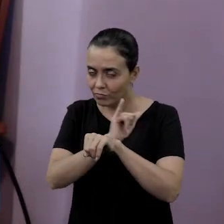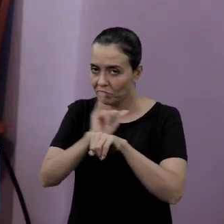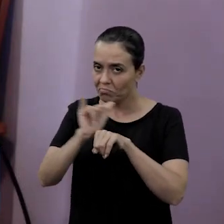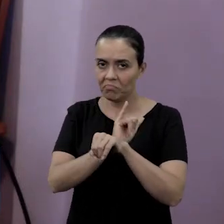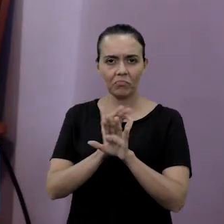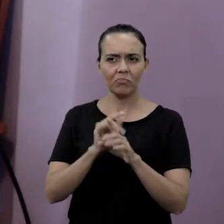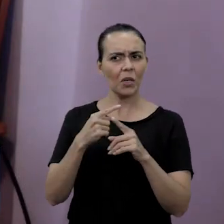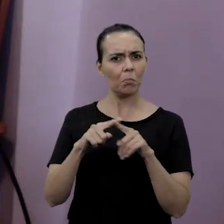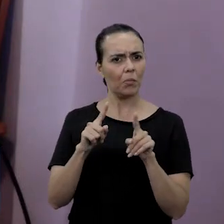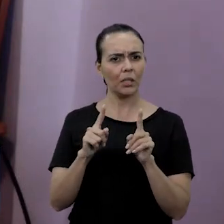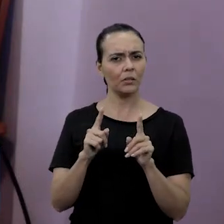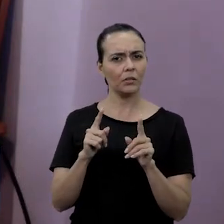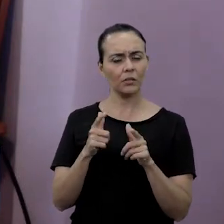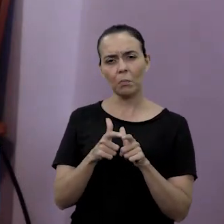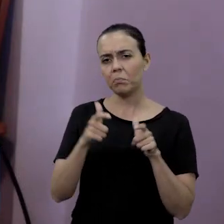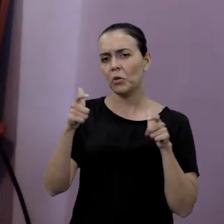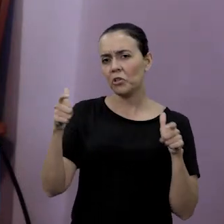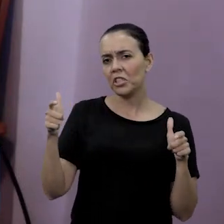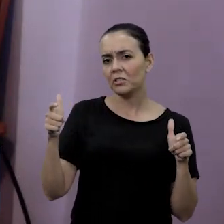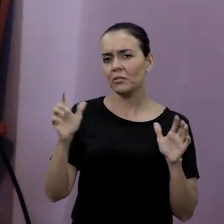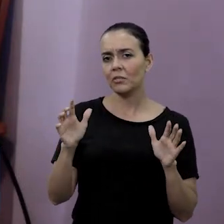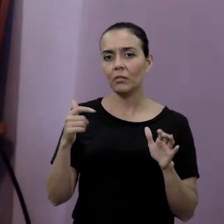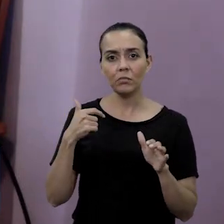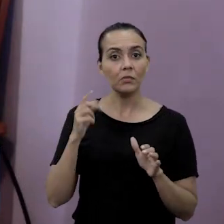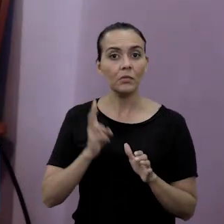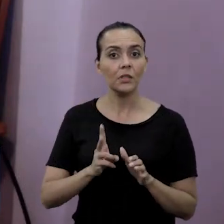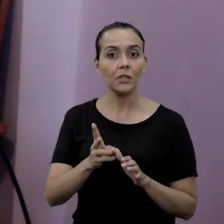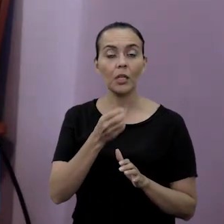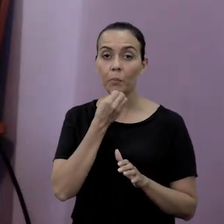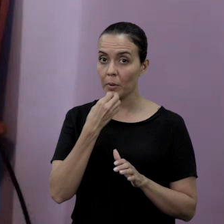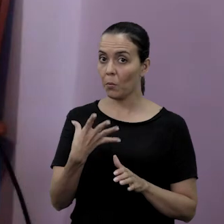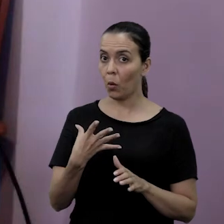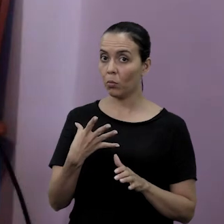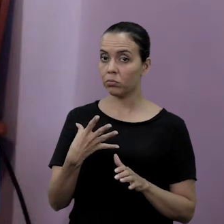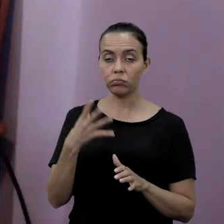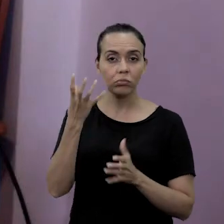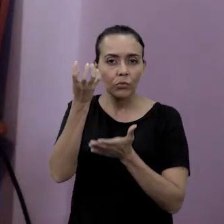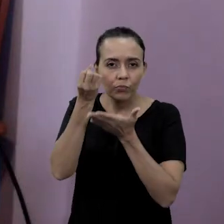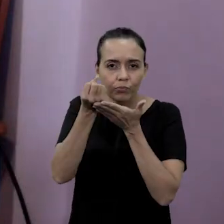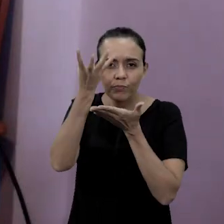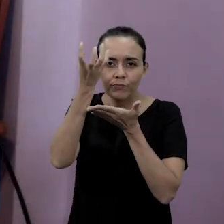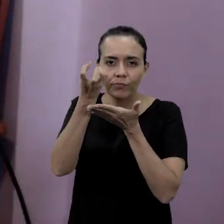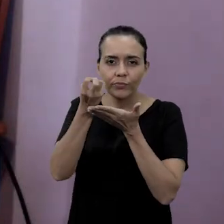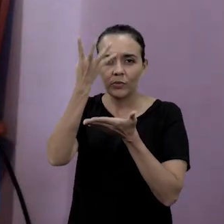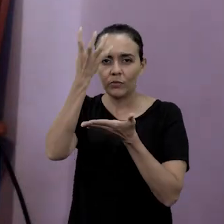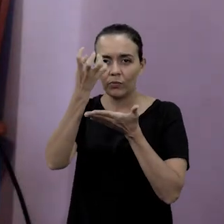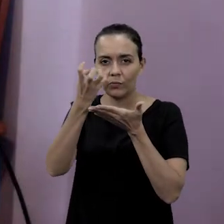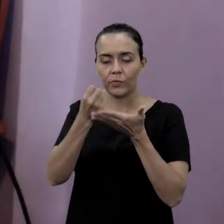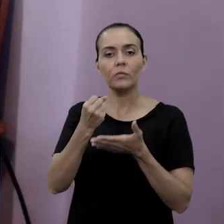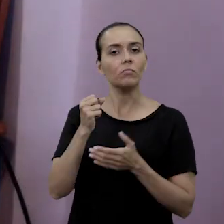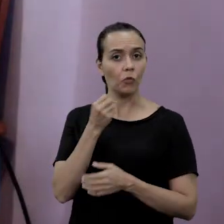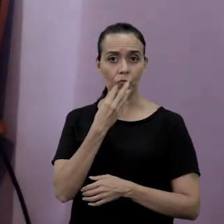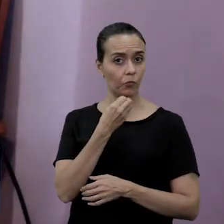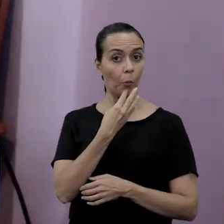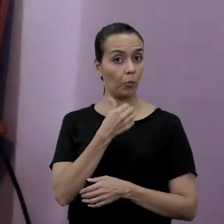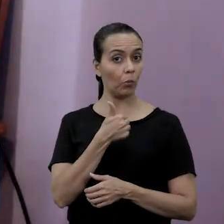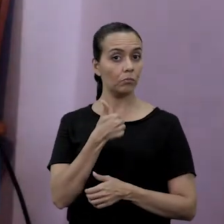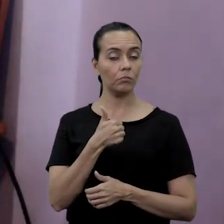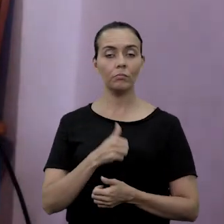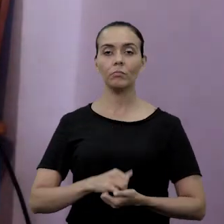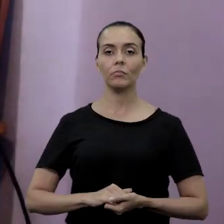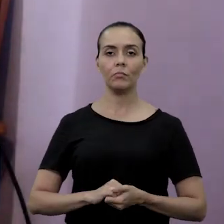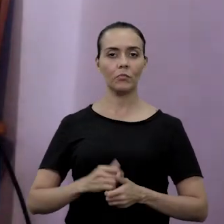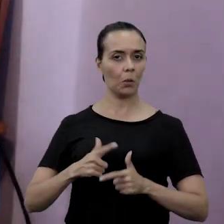fazer uma intervenção, mas no geral sempre fluiu bem, o material foi possível aproveitar tudo, foi